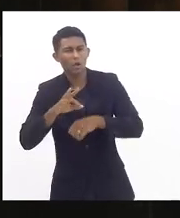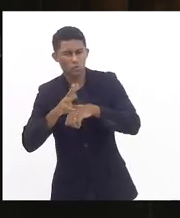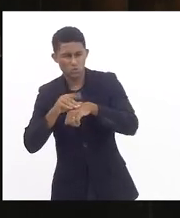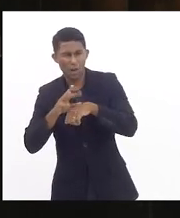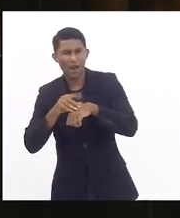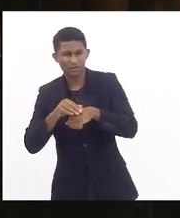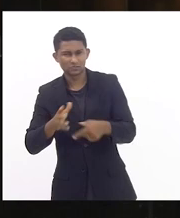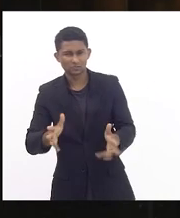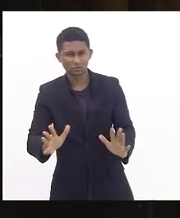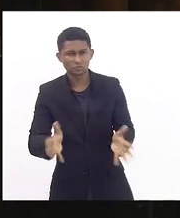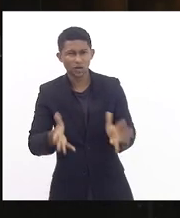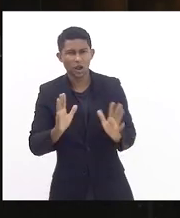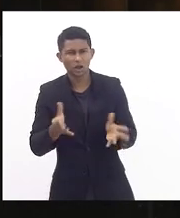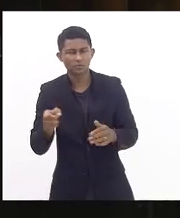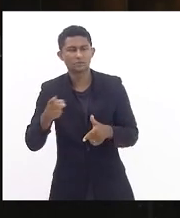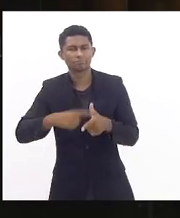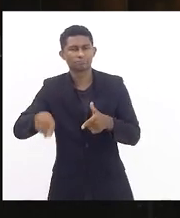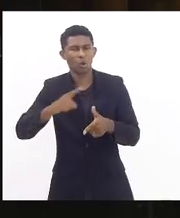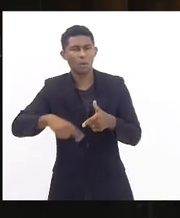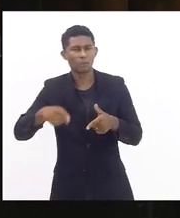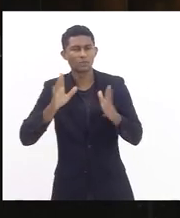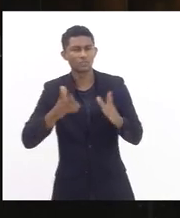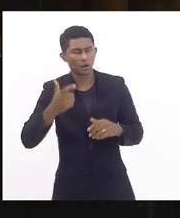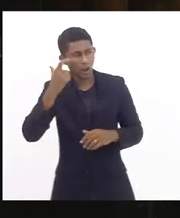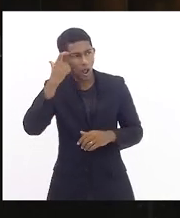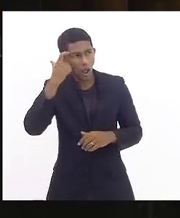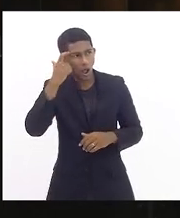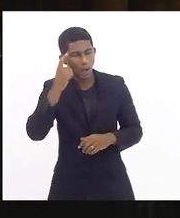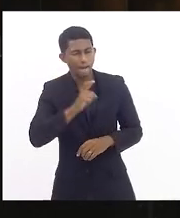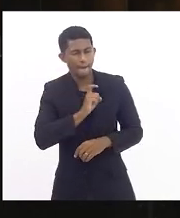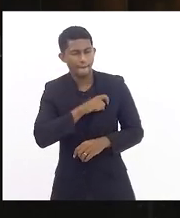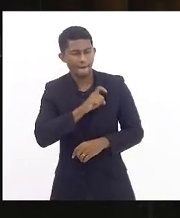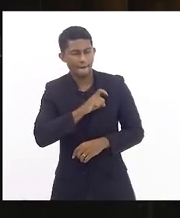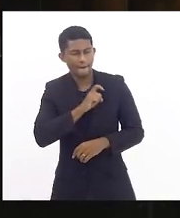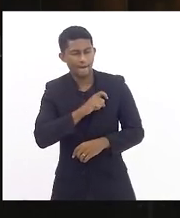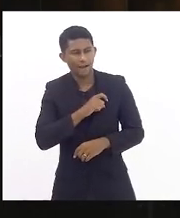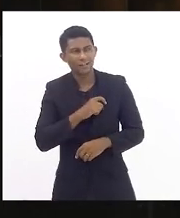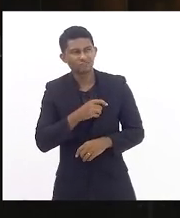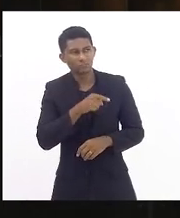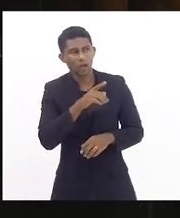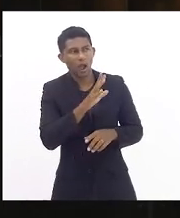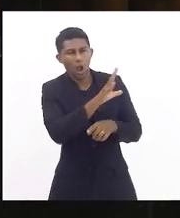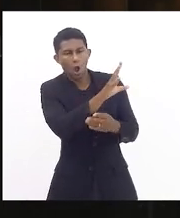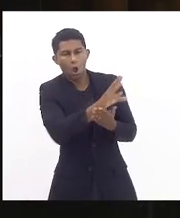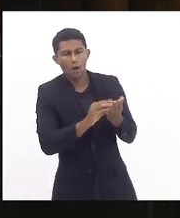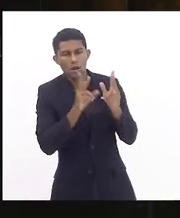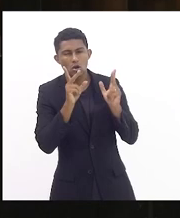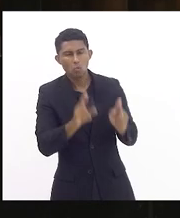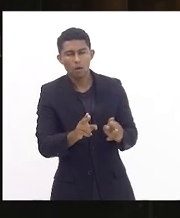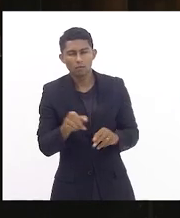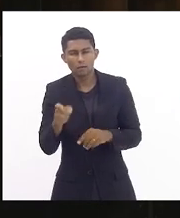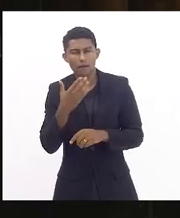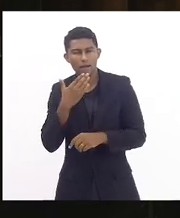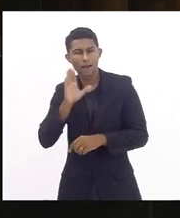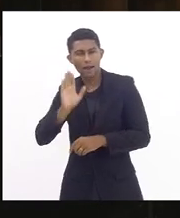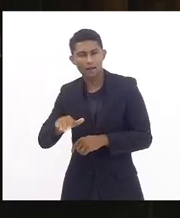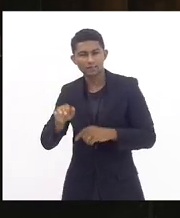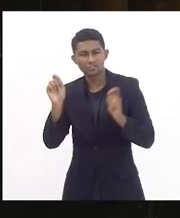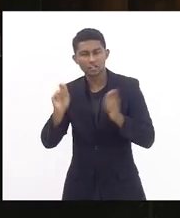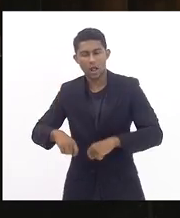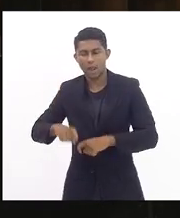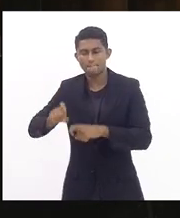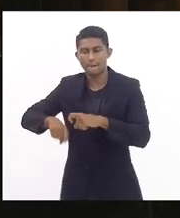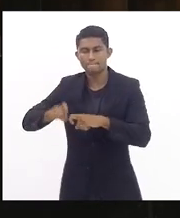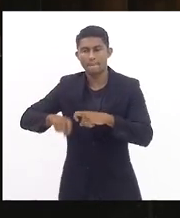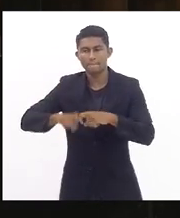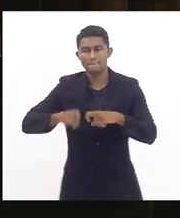doentes, de pessoas problemáticas, mais perversas, que pode ser despertada através desta ideia de abusar